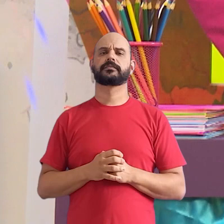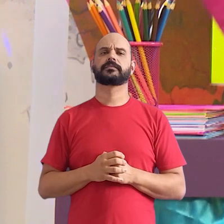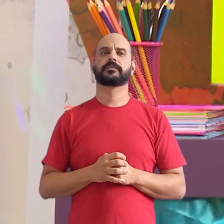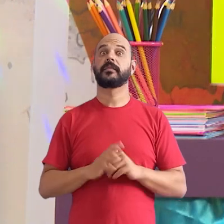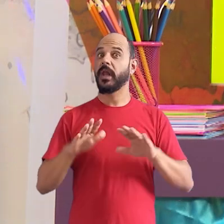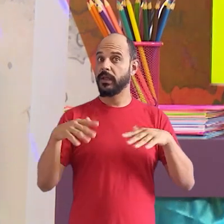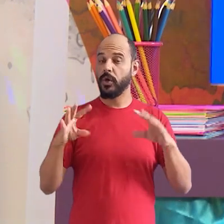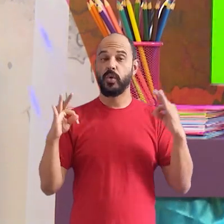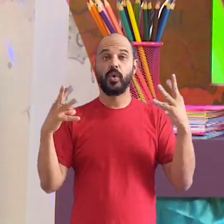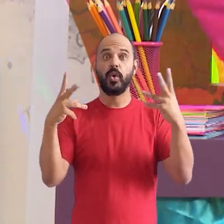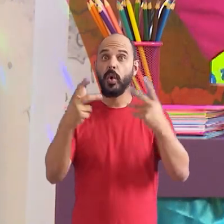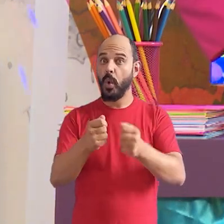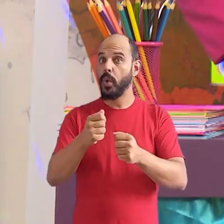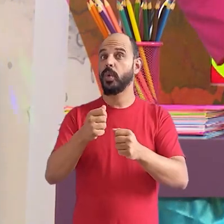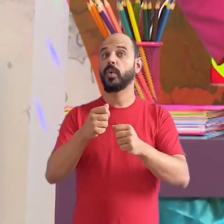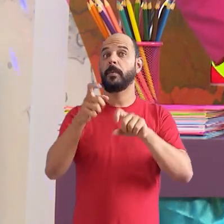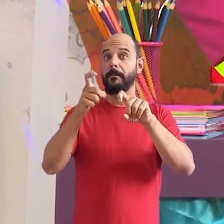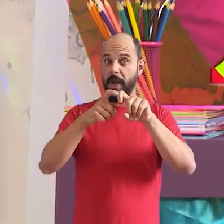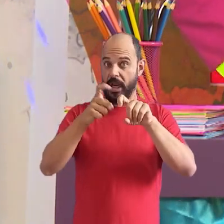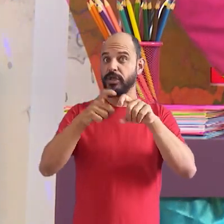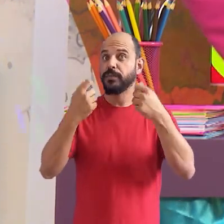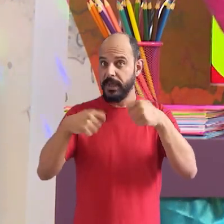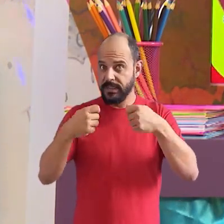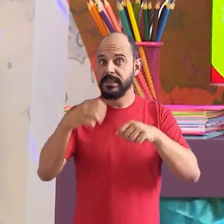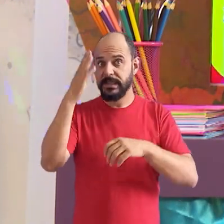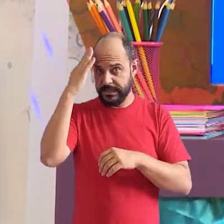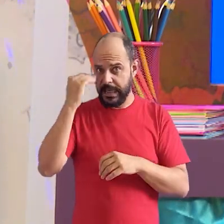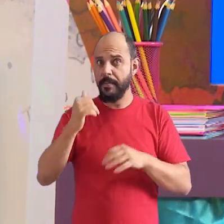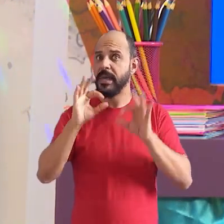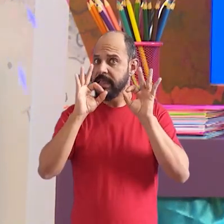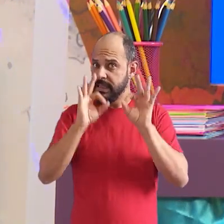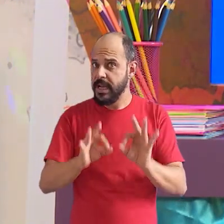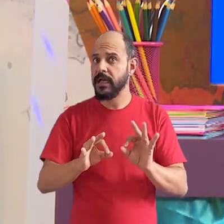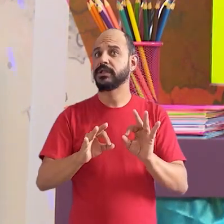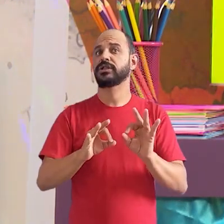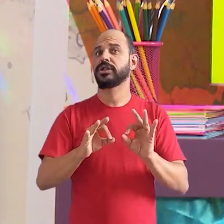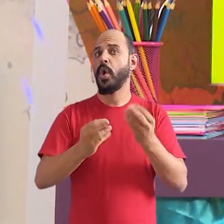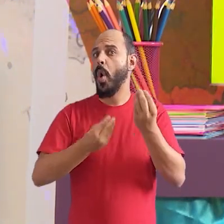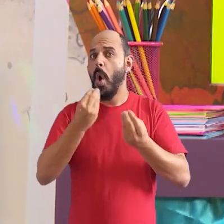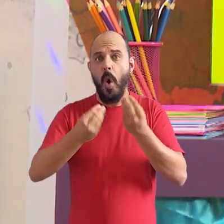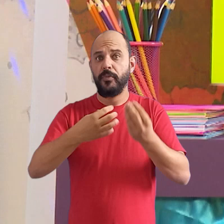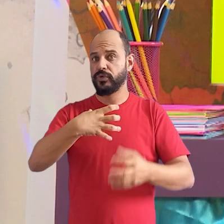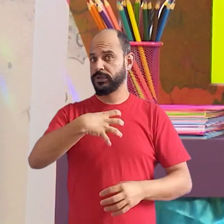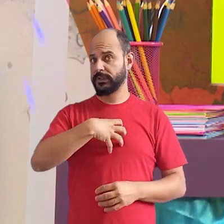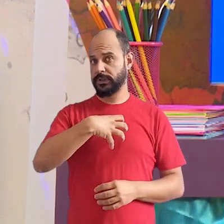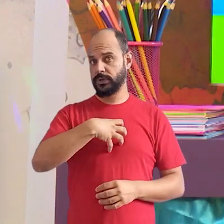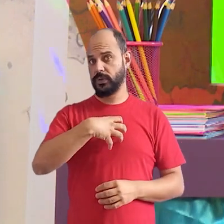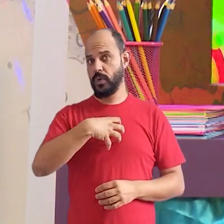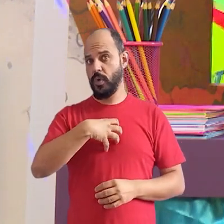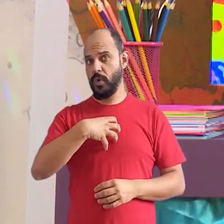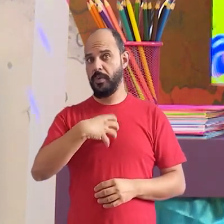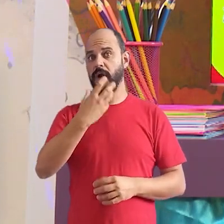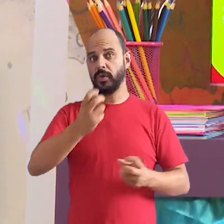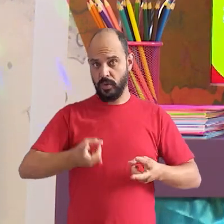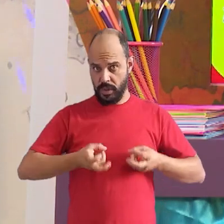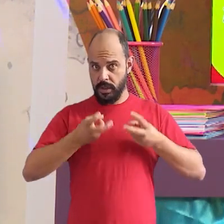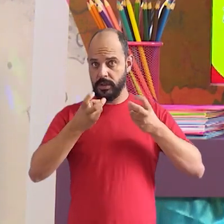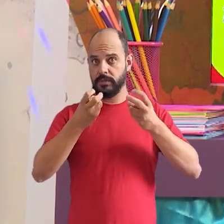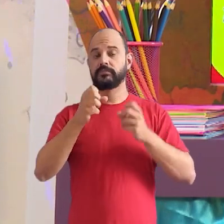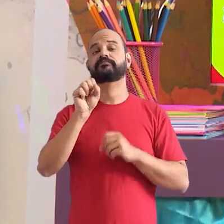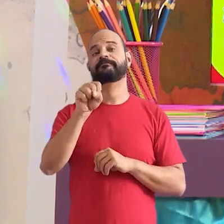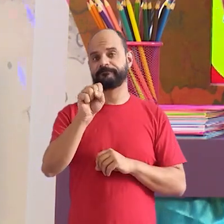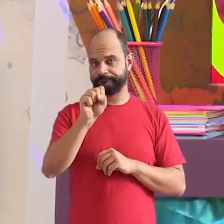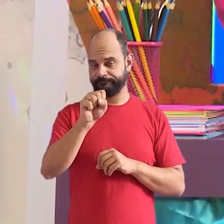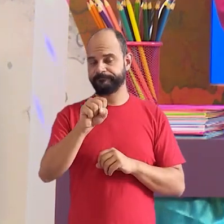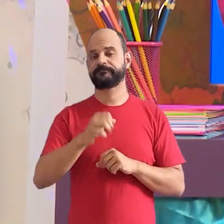Luiz Fernando, todo médico que atende crianças também precisa saber direitinho sobre os sinais e sintomas do câncer infanto-juvenil, não